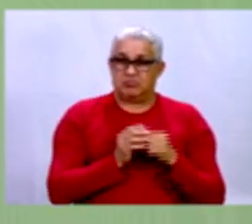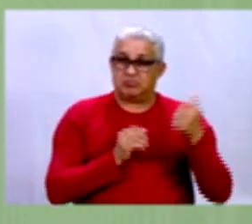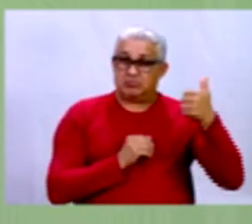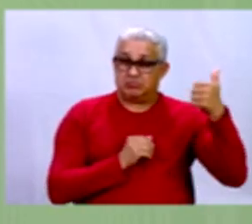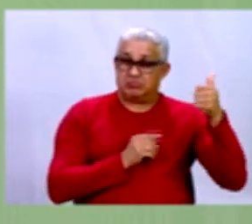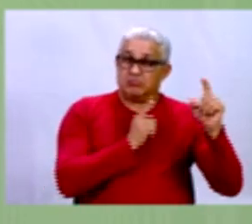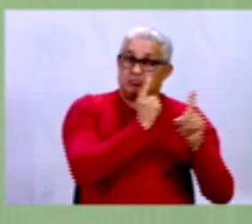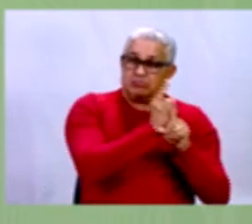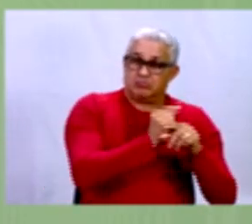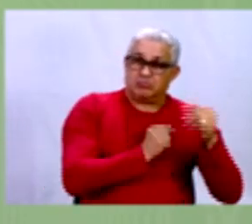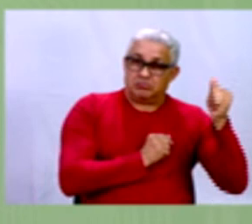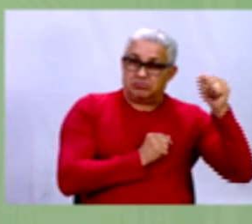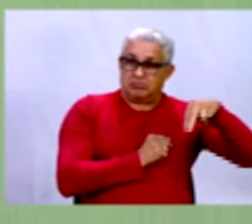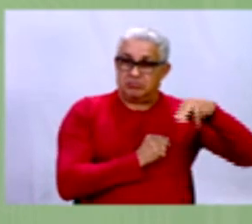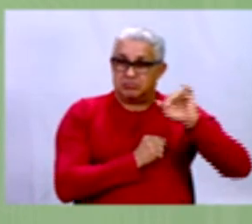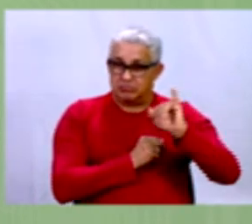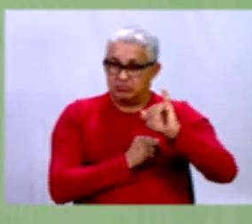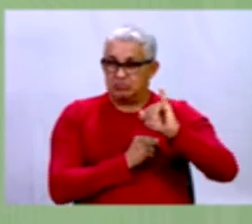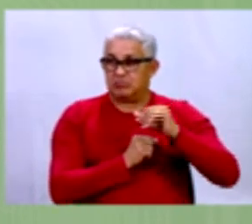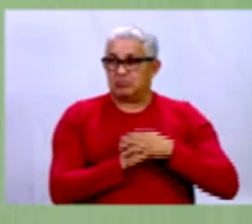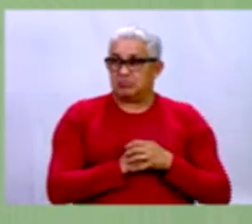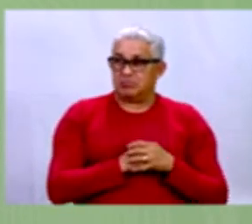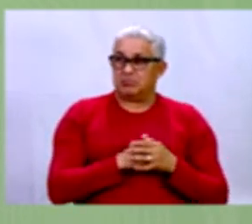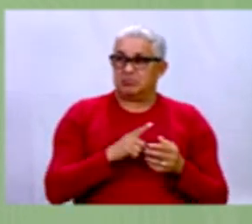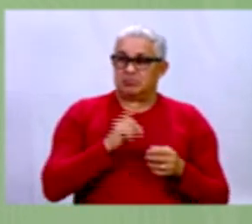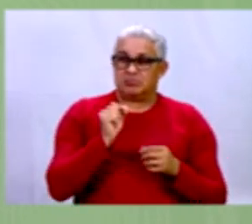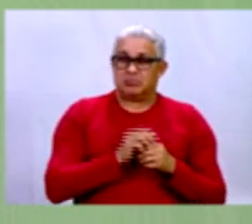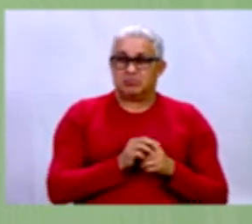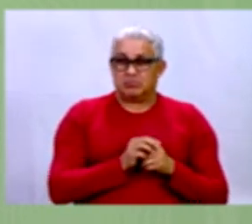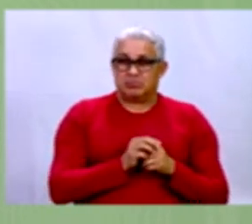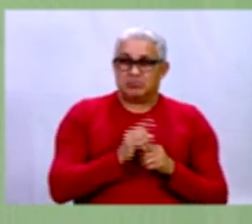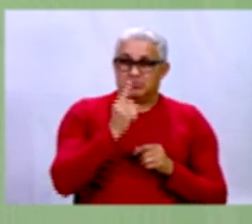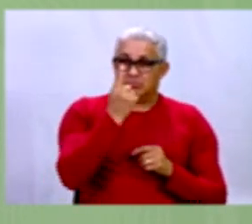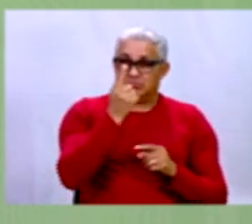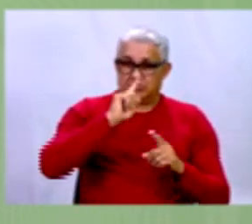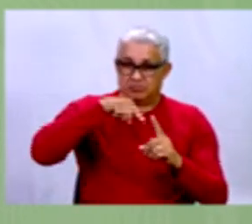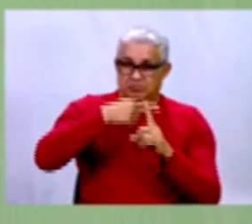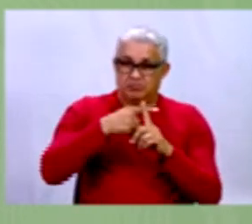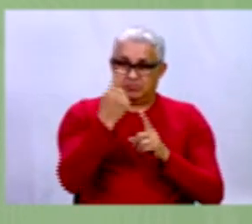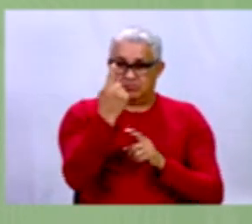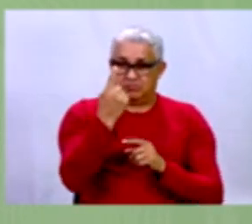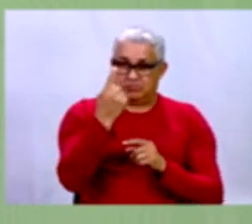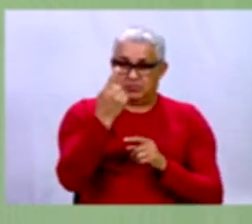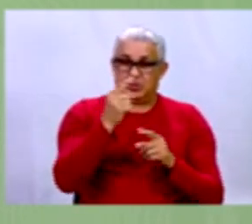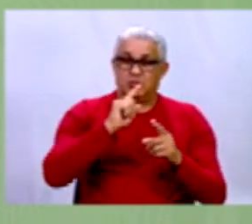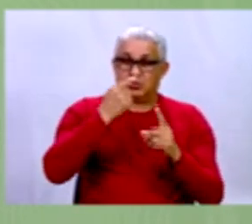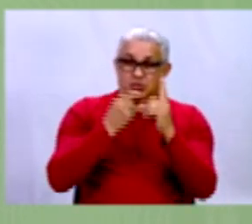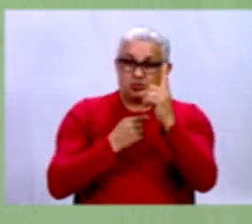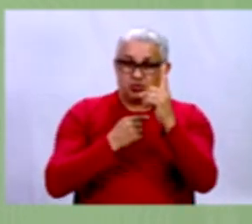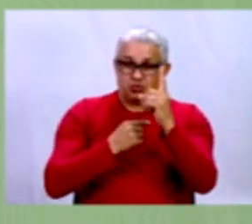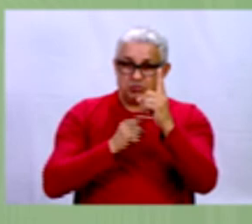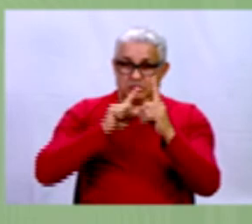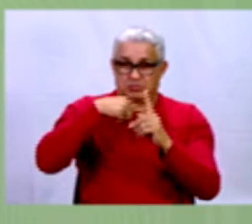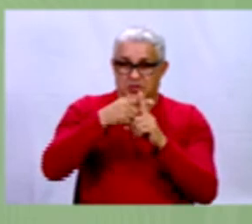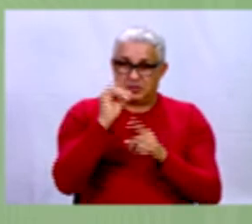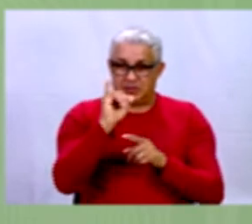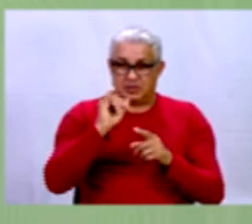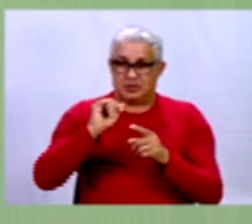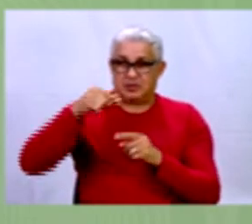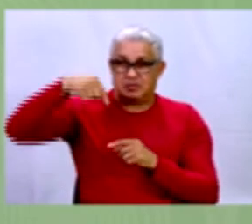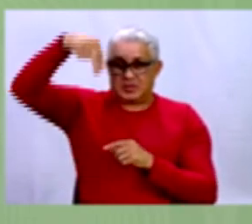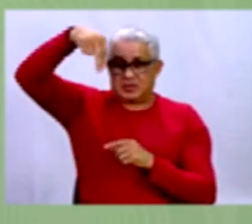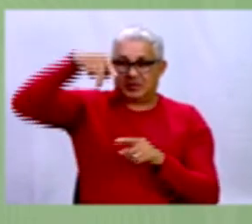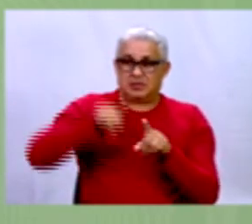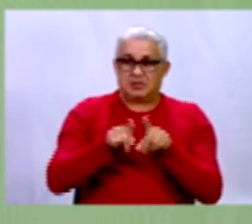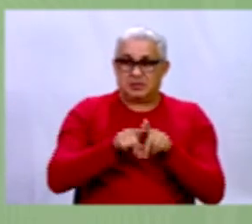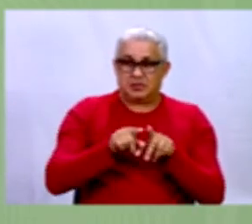primeiro encontrar o ANI. E daí a gente tem o quê? 1 mais I elevado a N, menos 1, divididos por